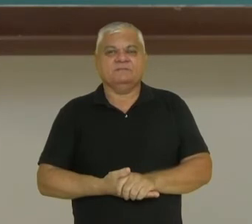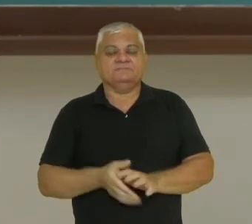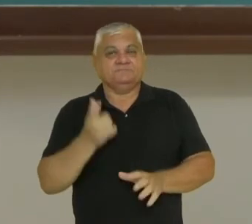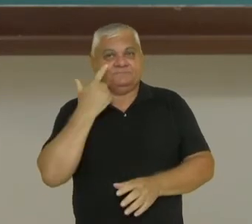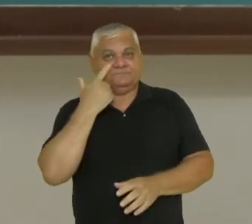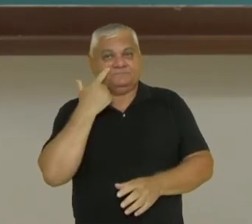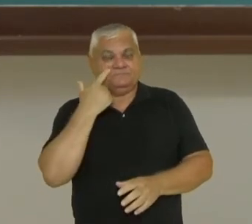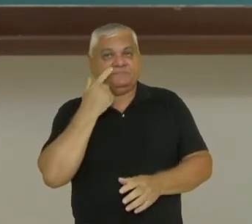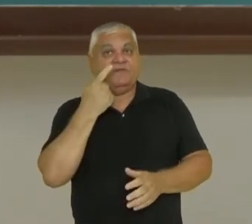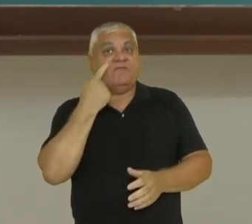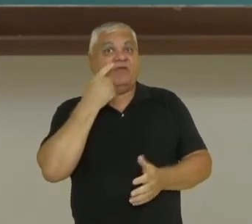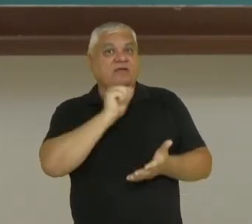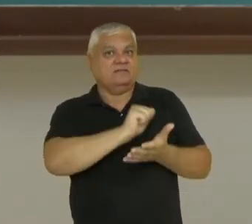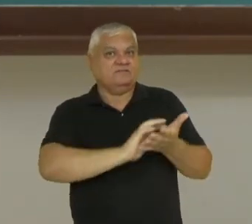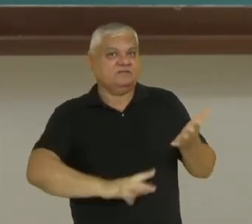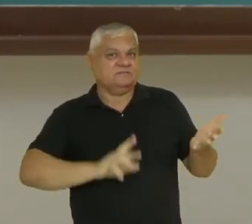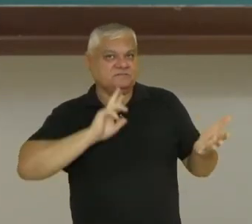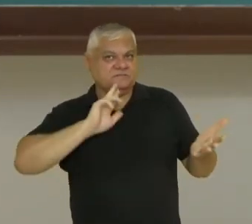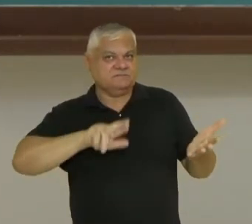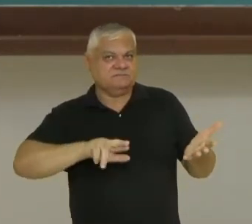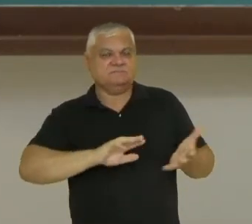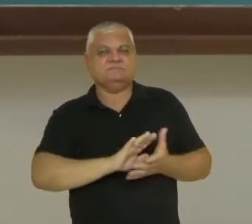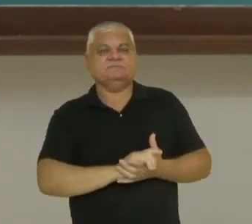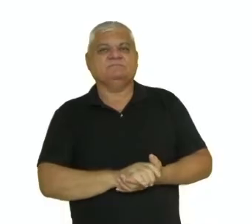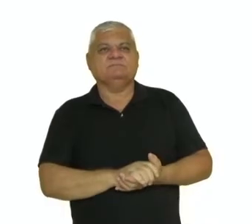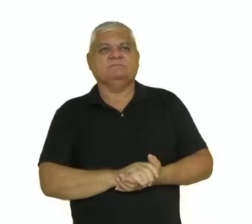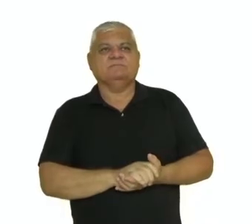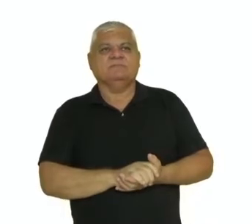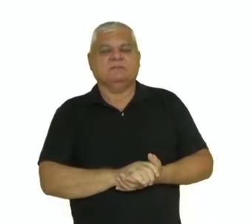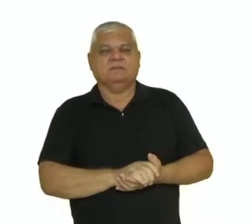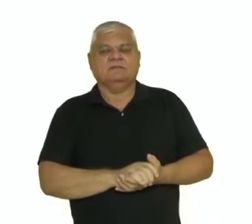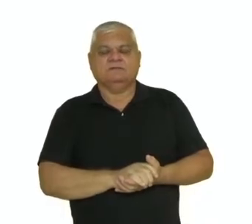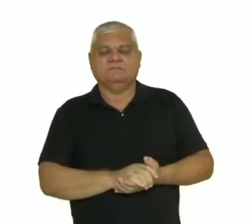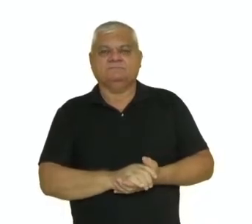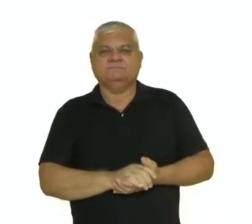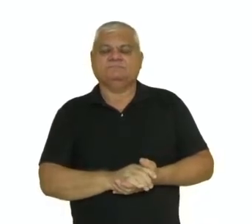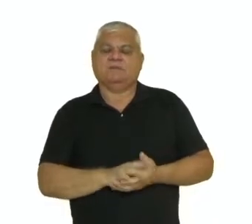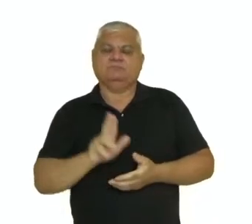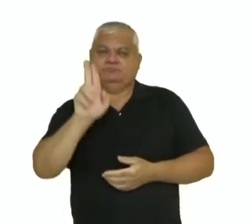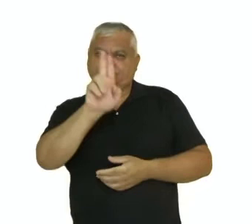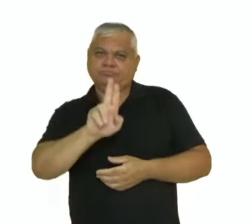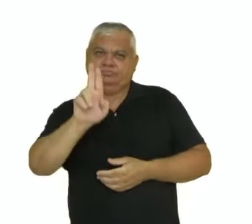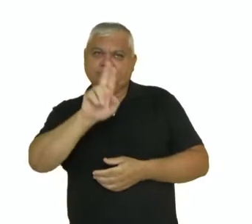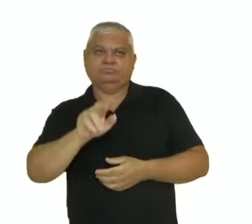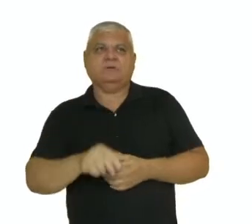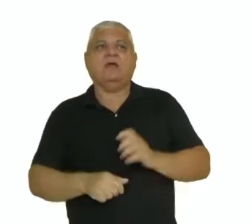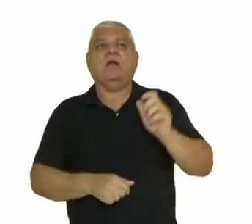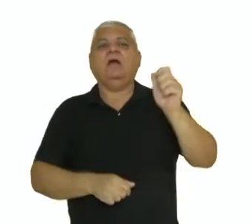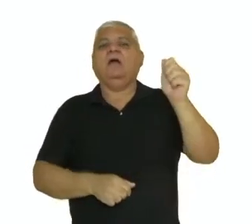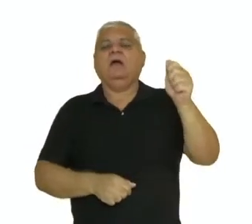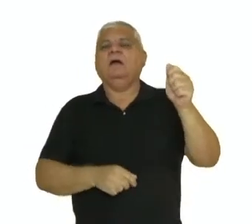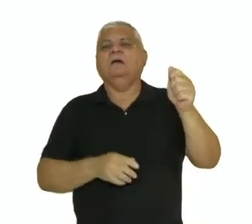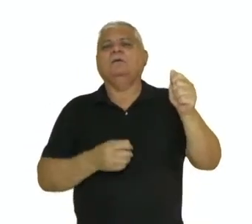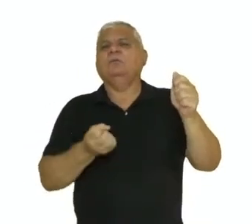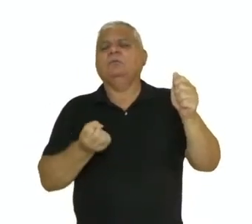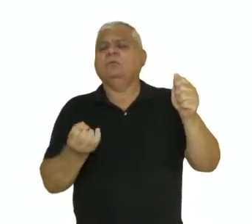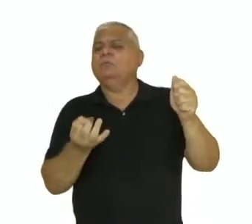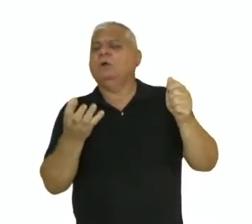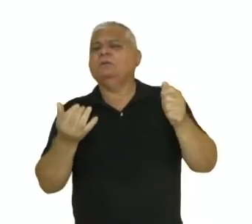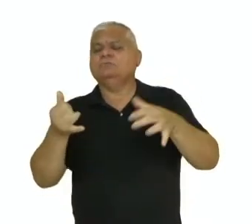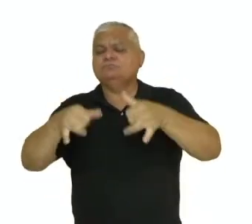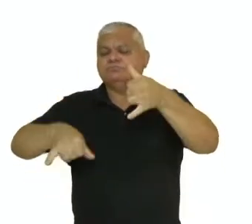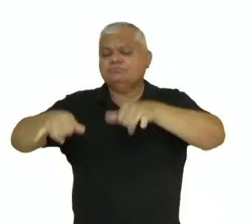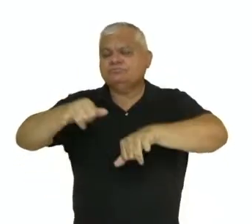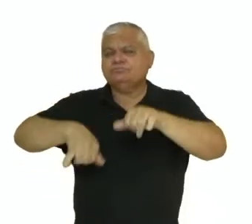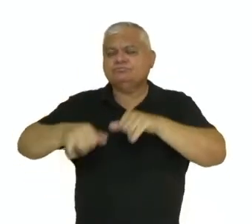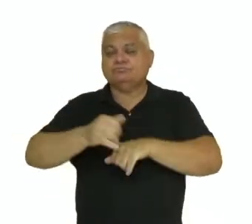Vamos para a correção da atividade? Olha só. Então, utilizando os dados que ele deu no enunciado, na letra A ele quer saber qual é o componente e o